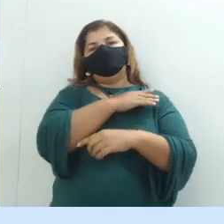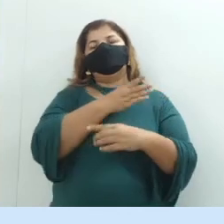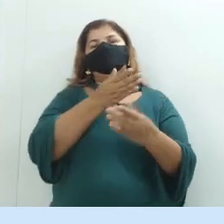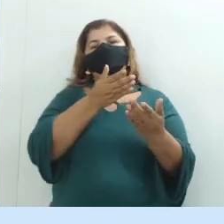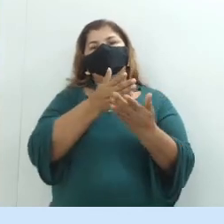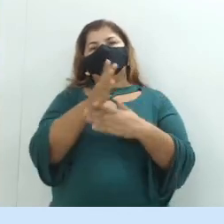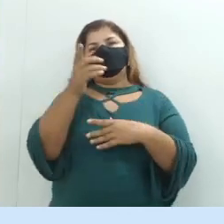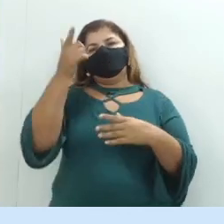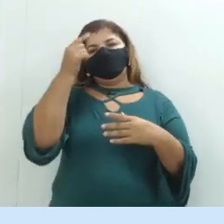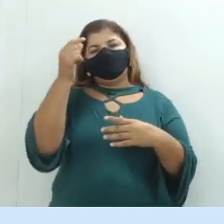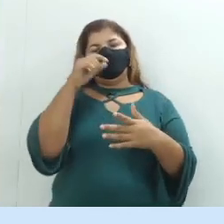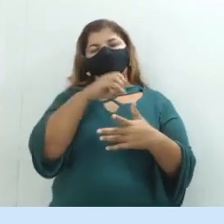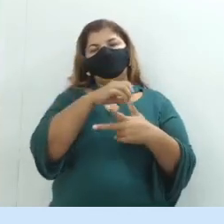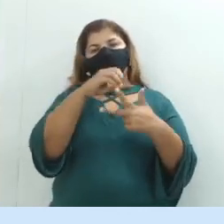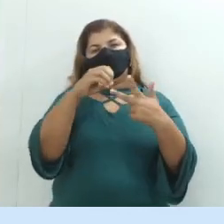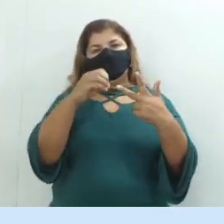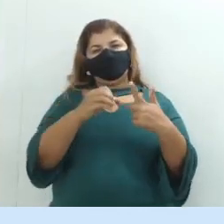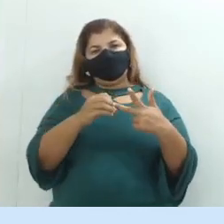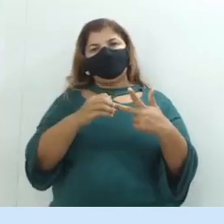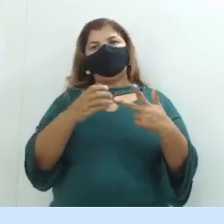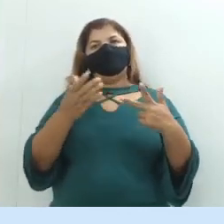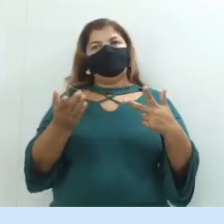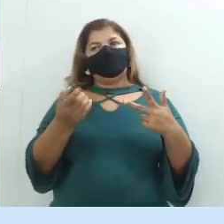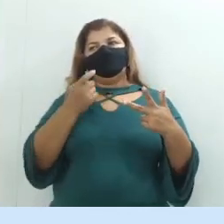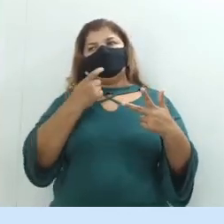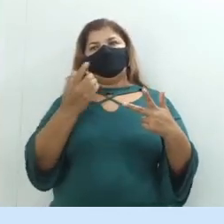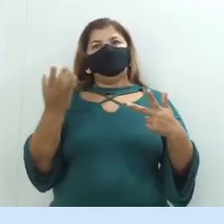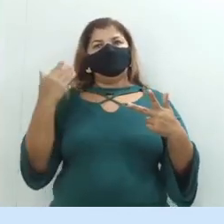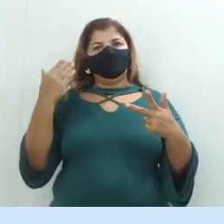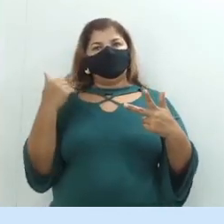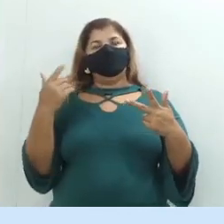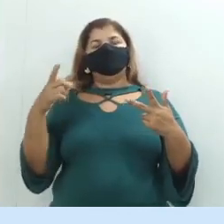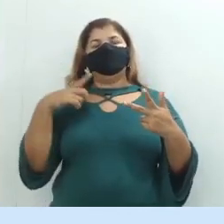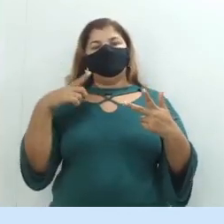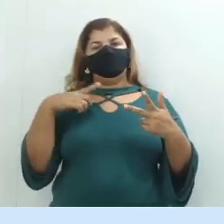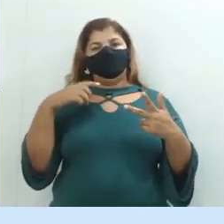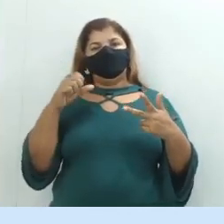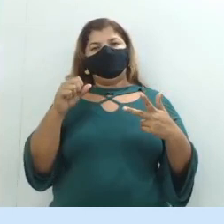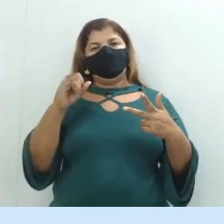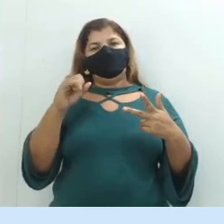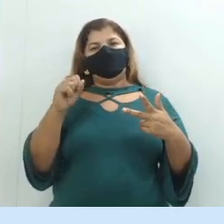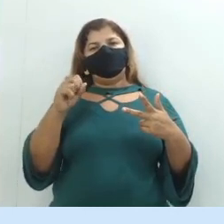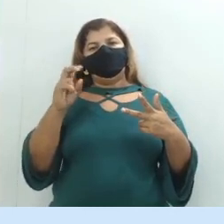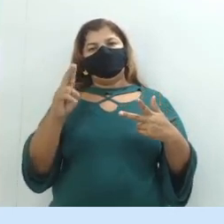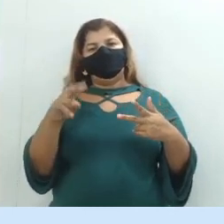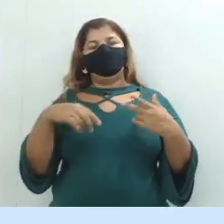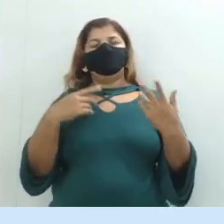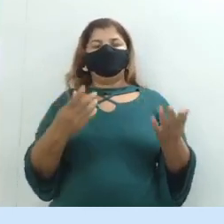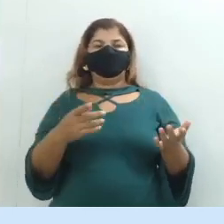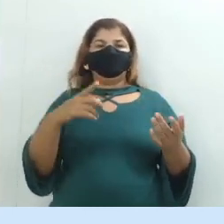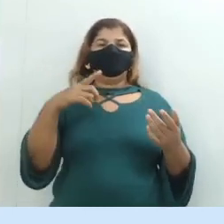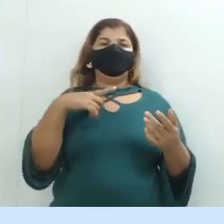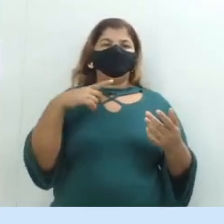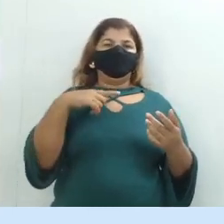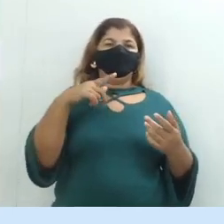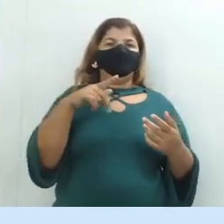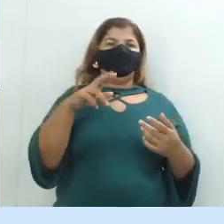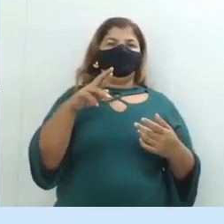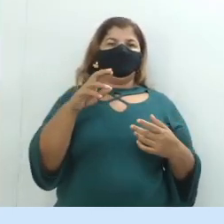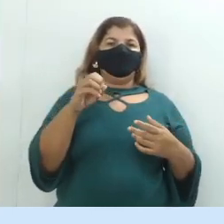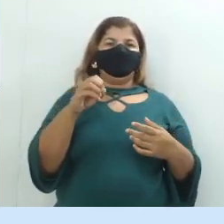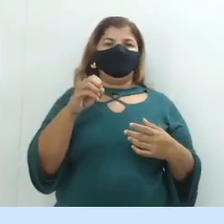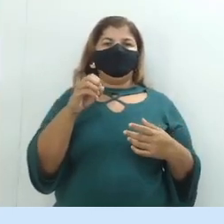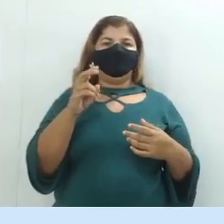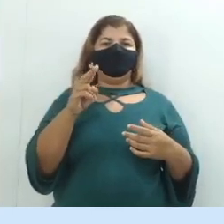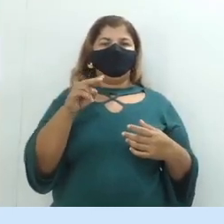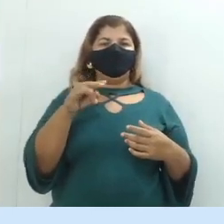superior é o Enem. O Enem que há pouco tempo aí, liberou o SISU, daqui a pouco tem a chamada do ProUni, e aí está colocando o pessoal